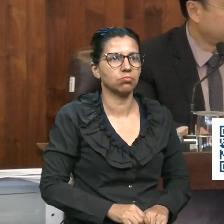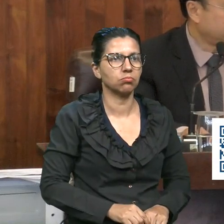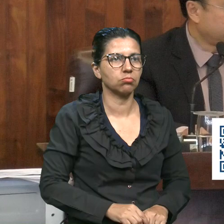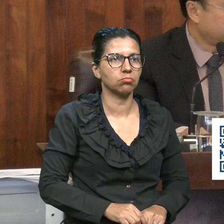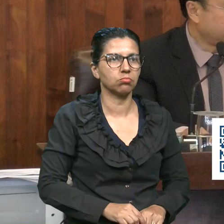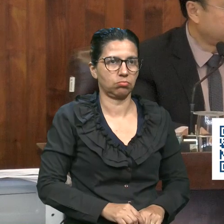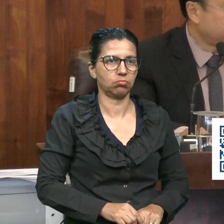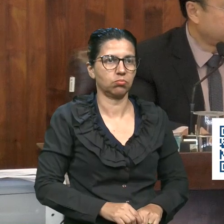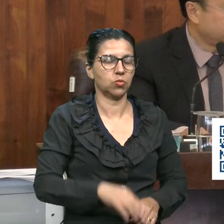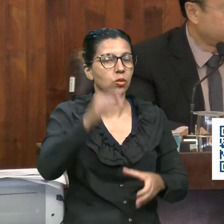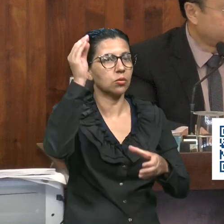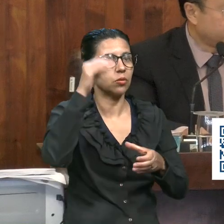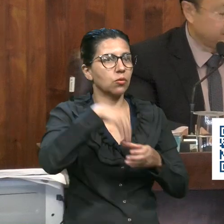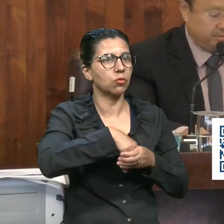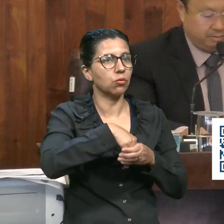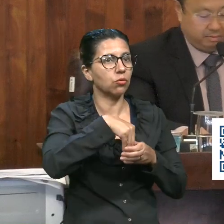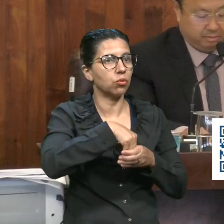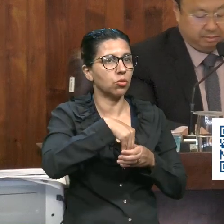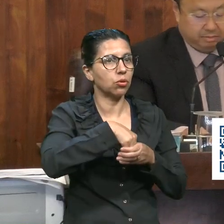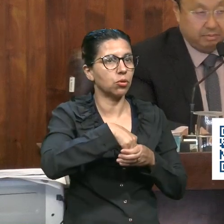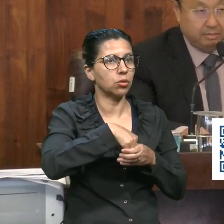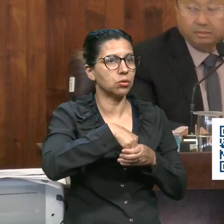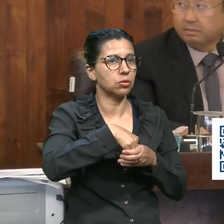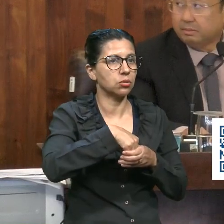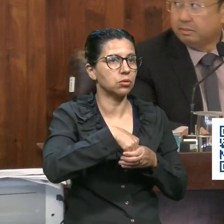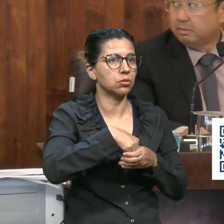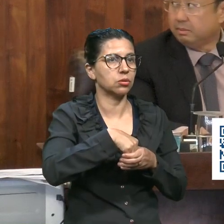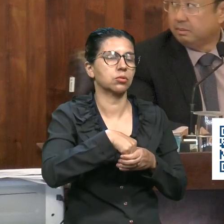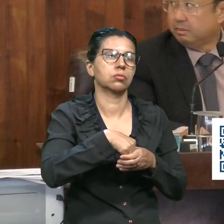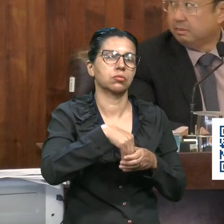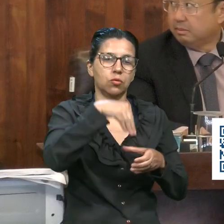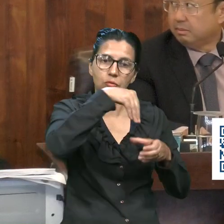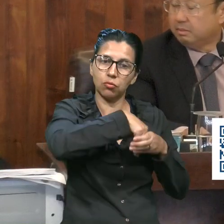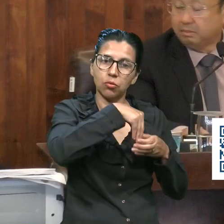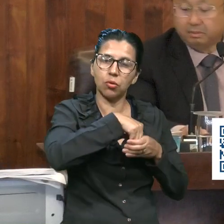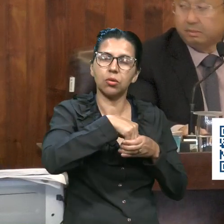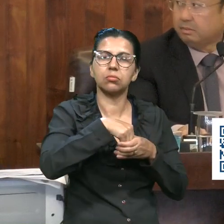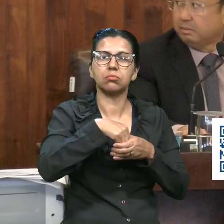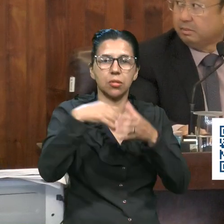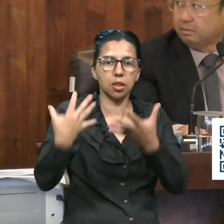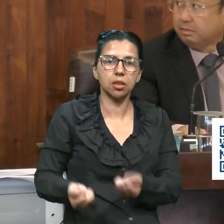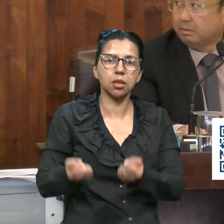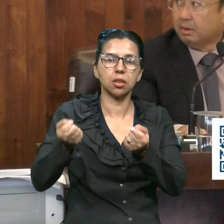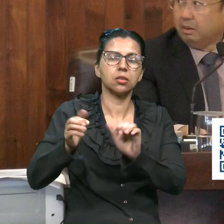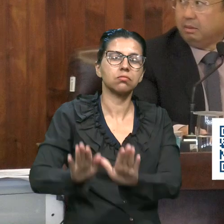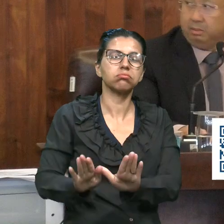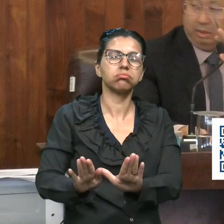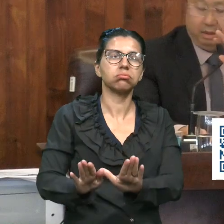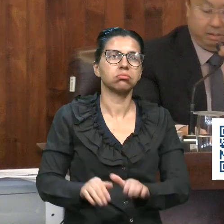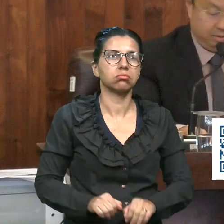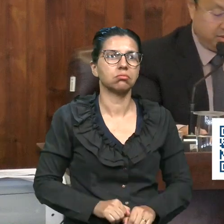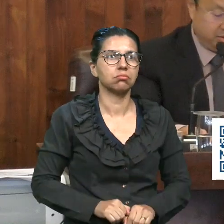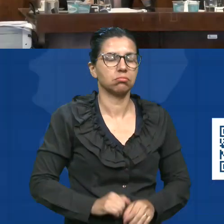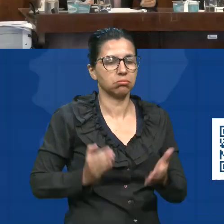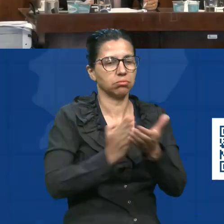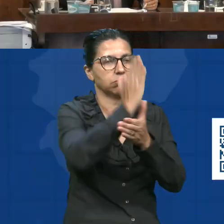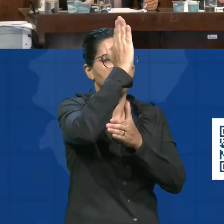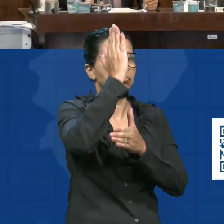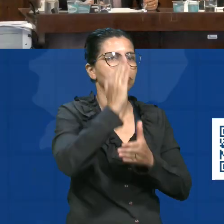Em discussão, requerimento, não havendo vereadores inscritos. Está em discussão, está em votação. Os vereadores que estão favoráveis permaneçam como se encontram.